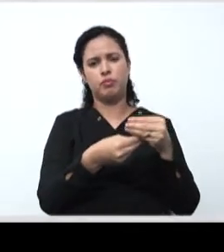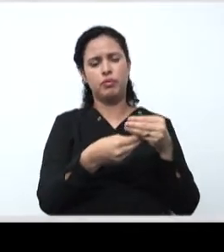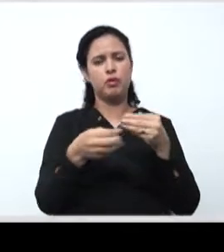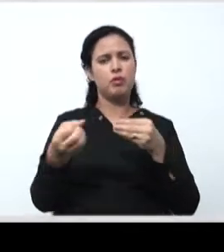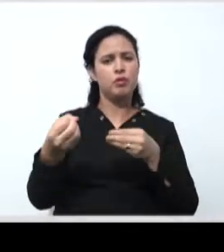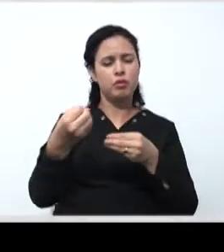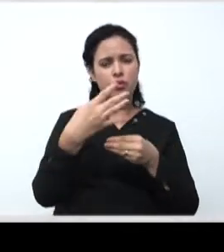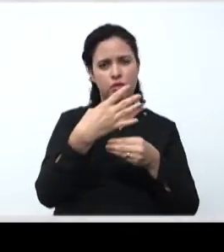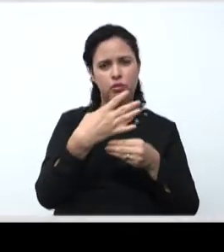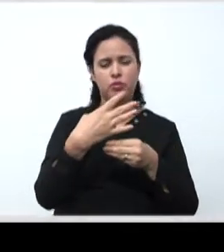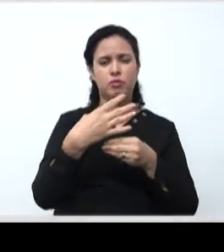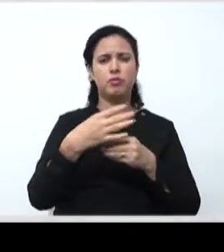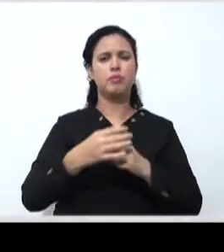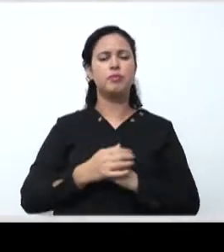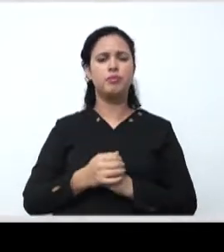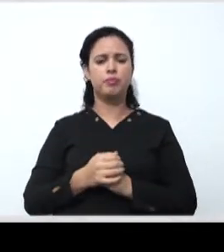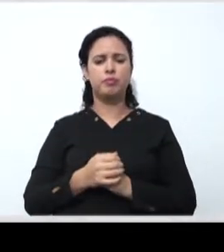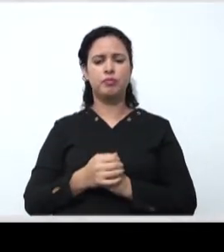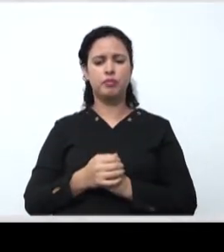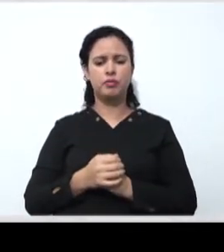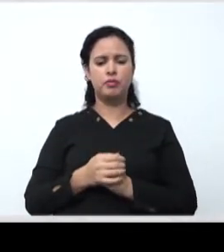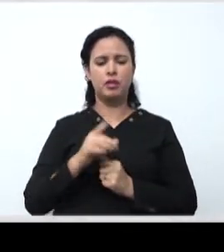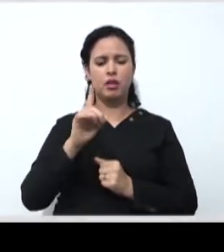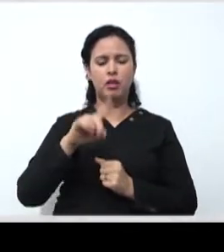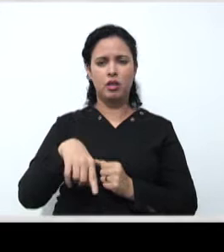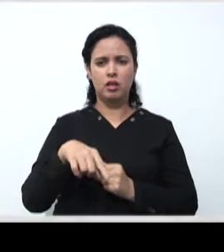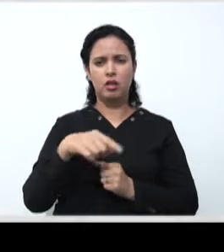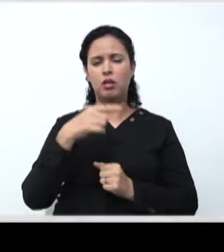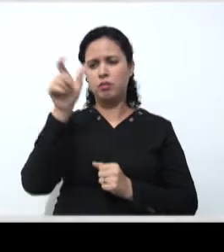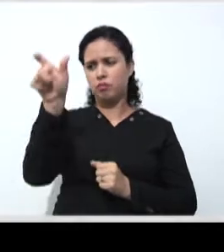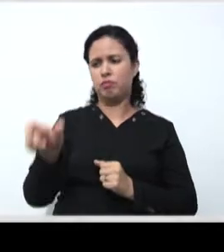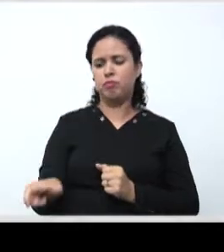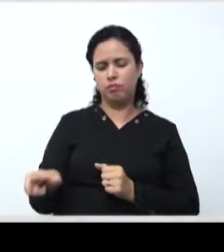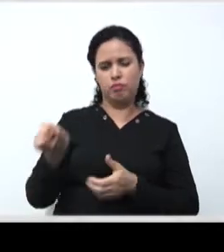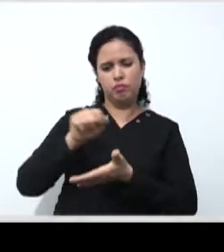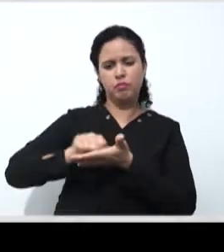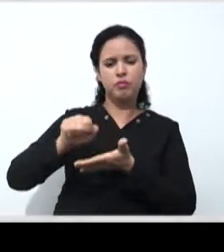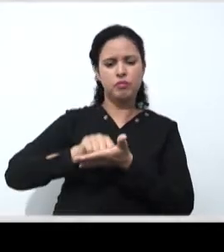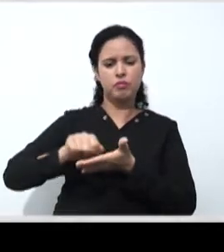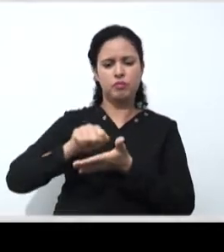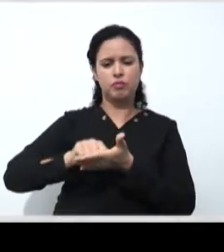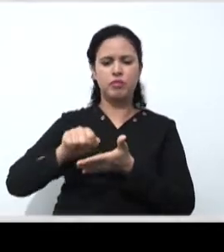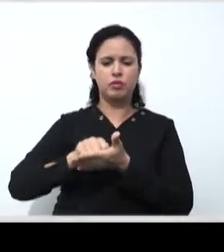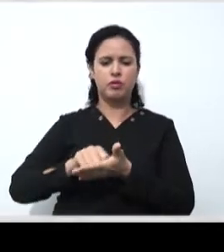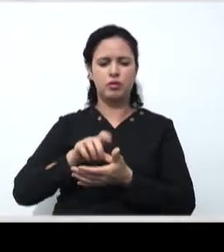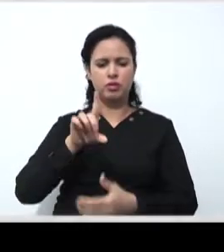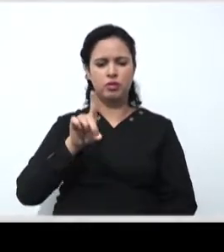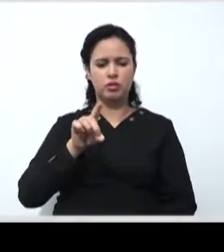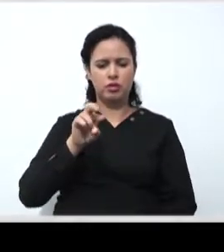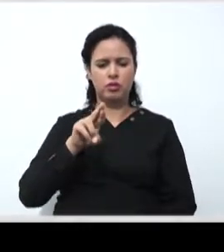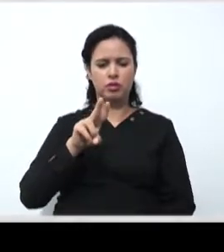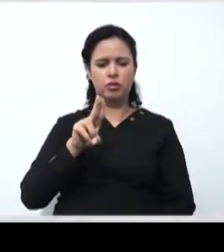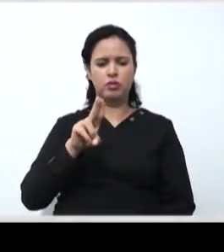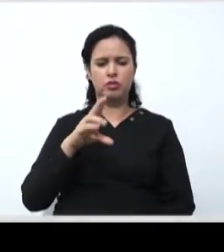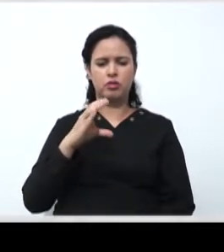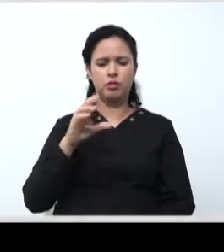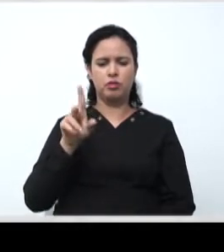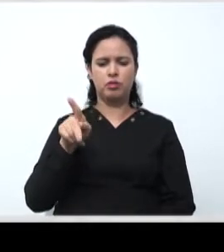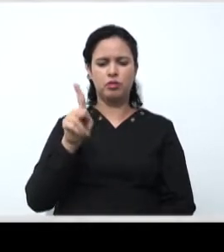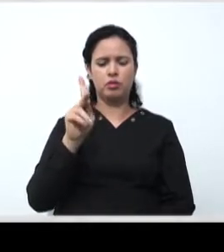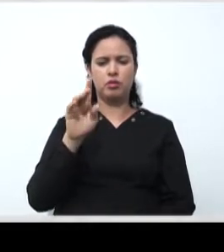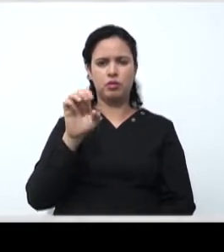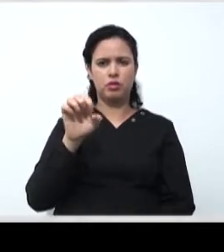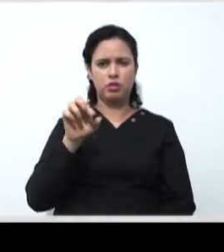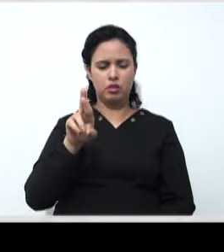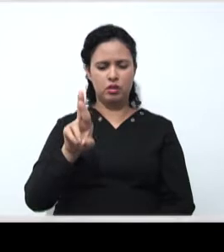produtiva configuração. Esse aqui é um grande estudioso, Peter Drucker. Então ele vai falar que são pessoas que inovam e criam valores